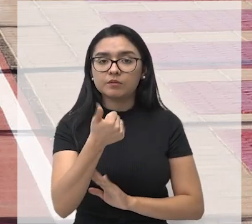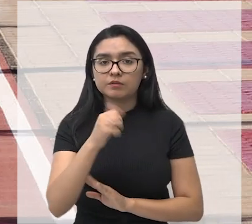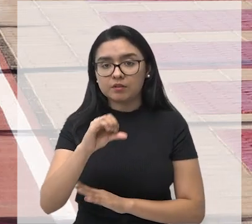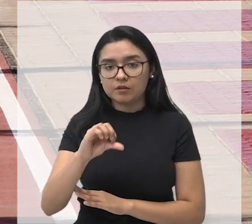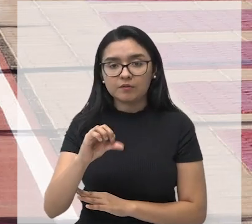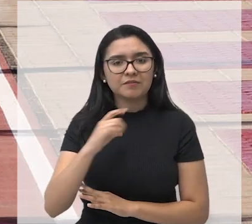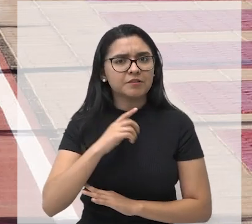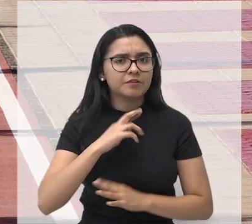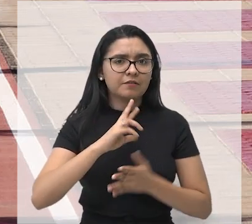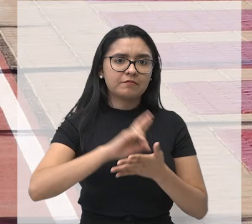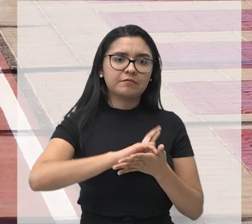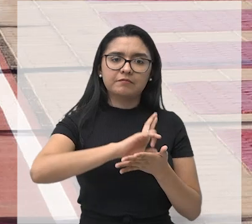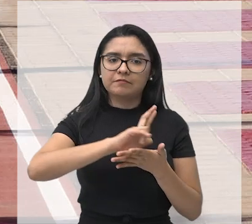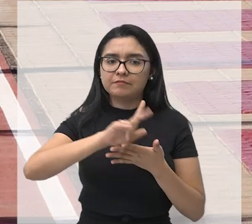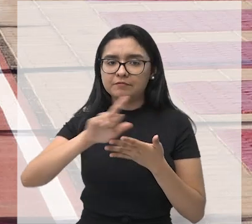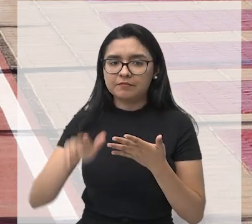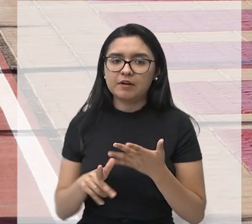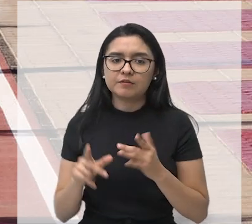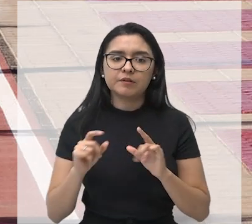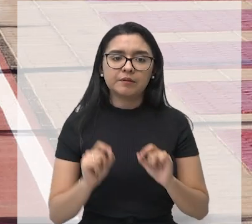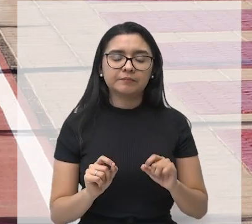já tinha várias,